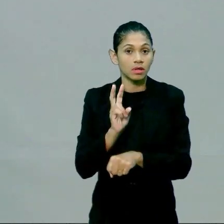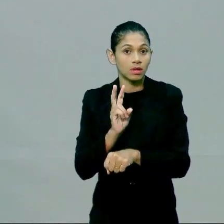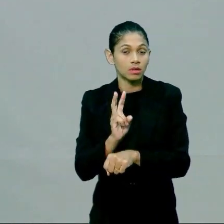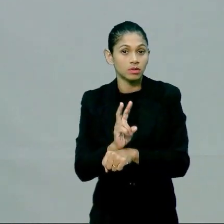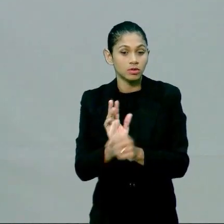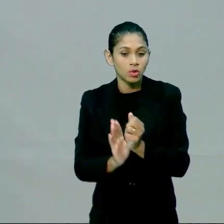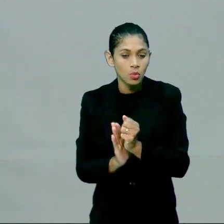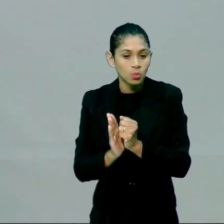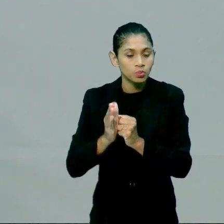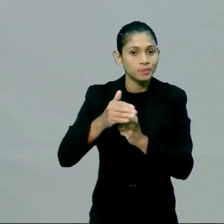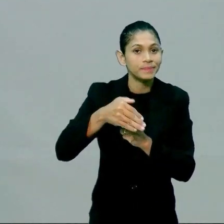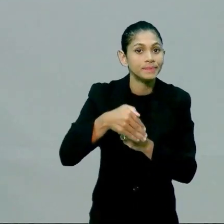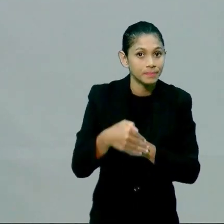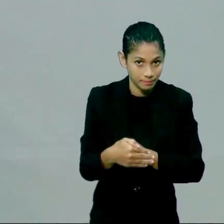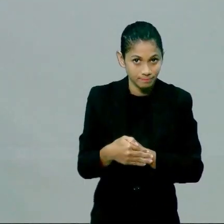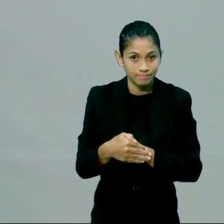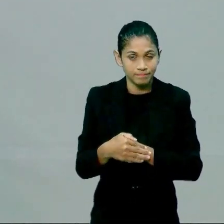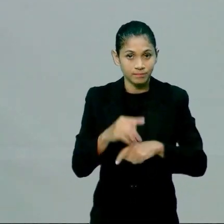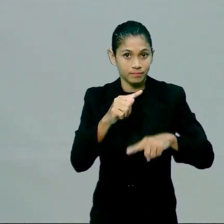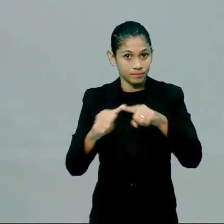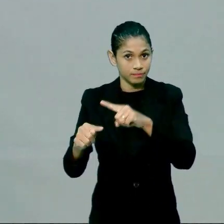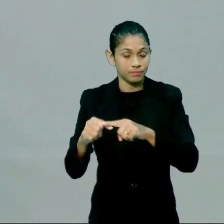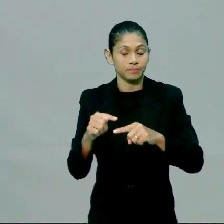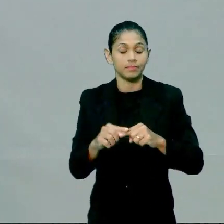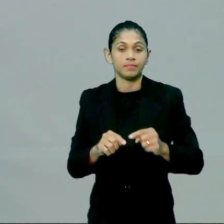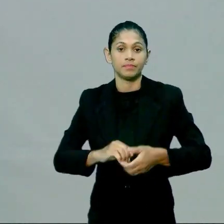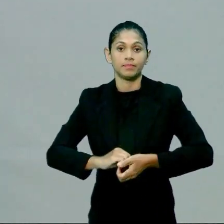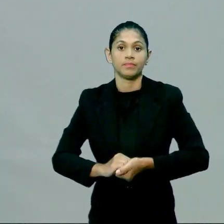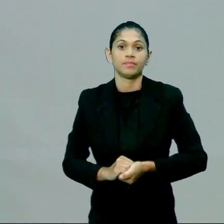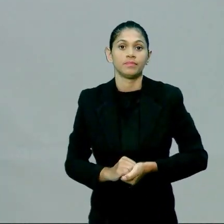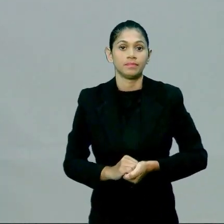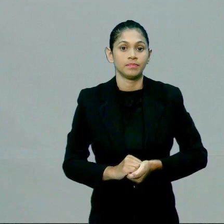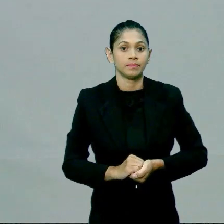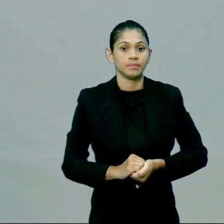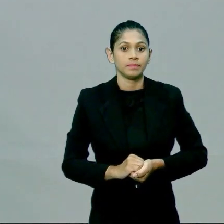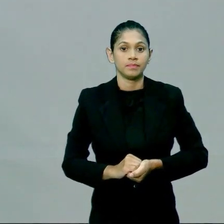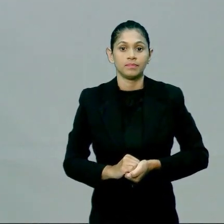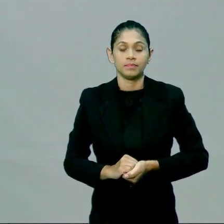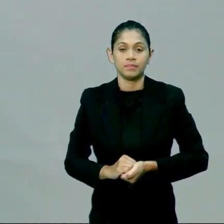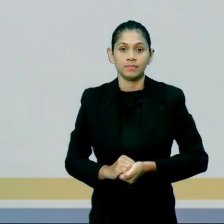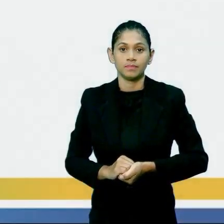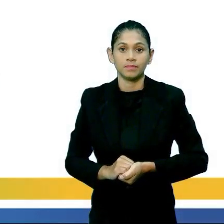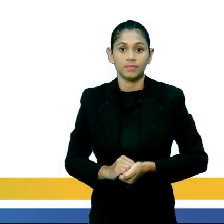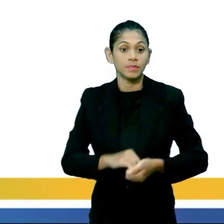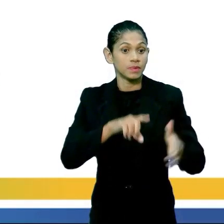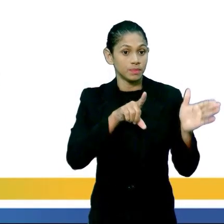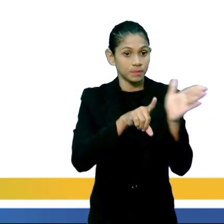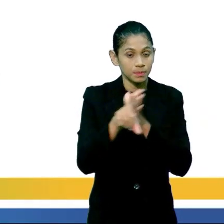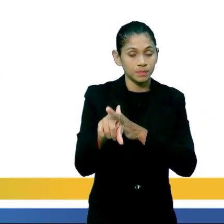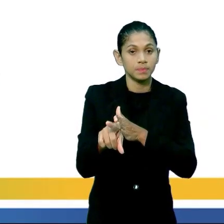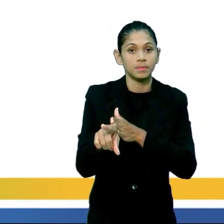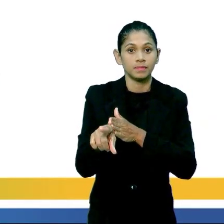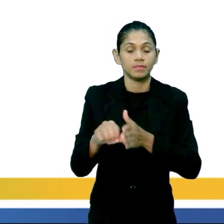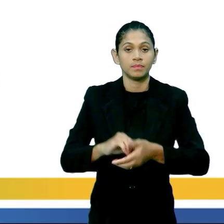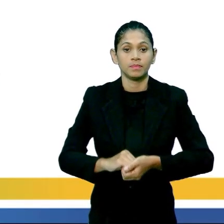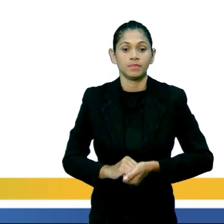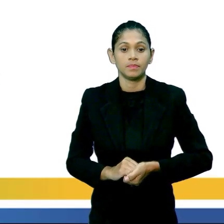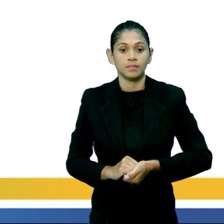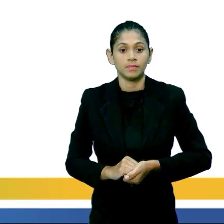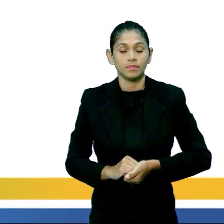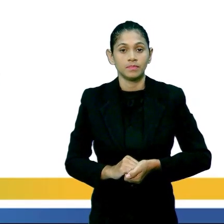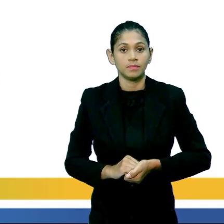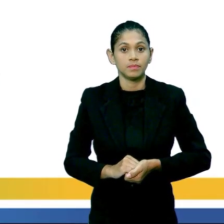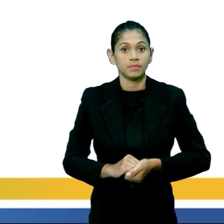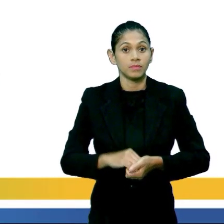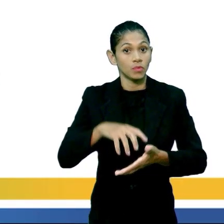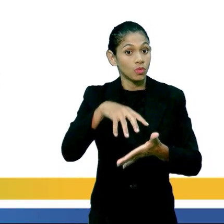abastecimento. O Brasil também foi feitoria, assim como em outros lugares, certo? Então, aqui nessa questão, o